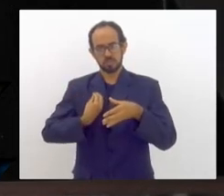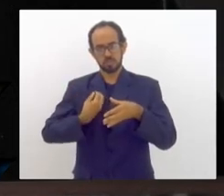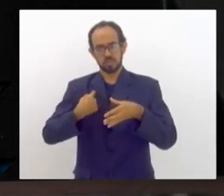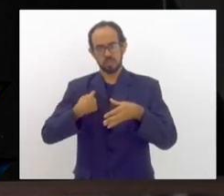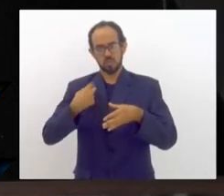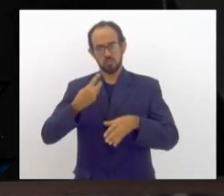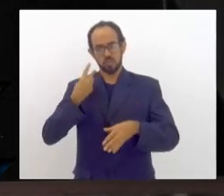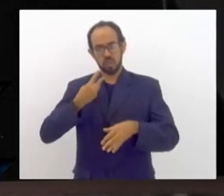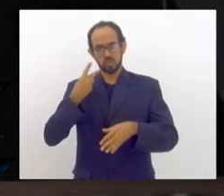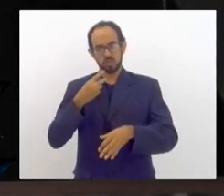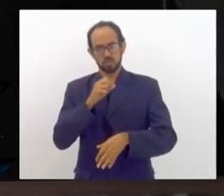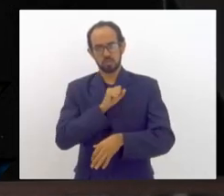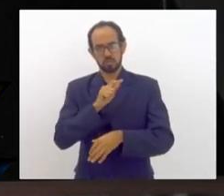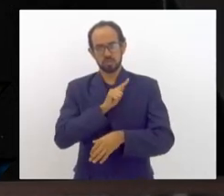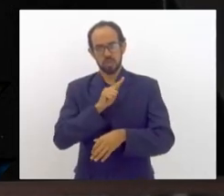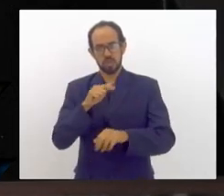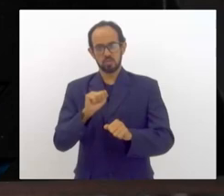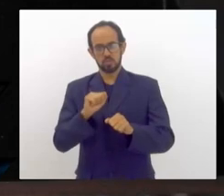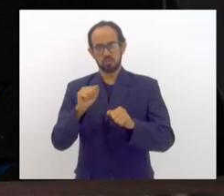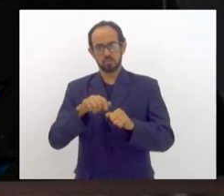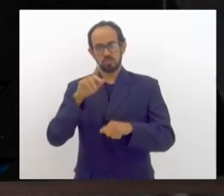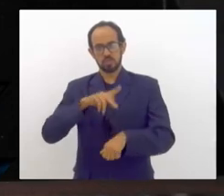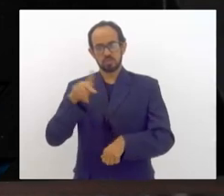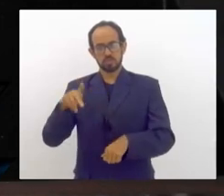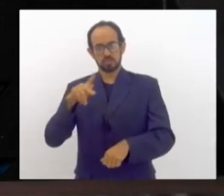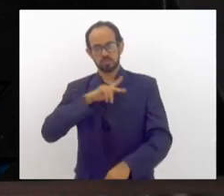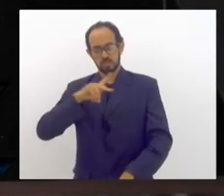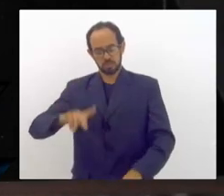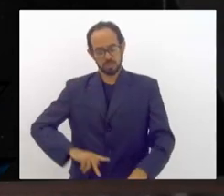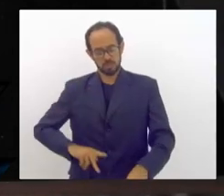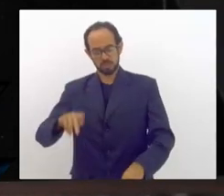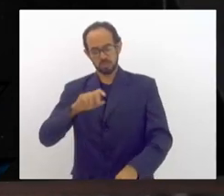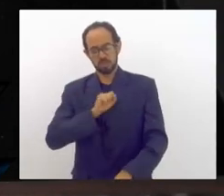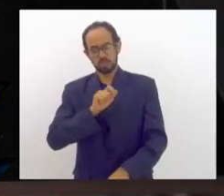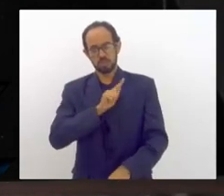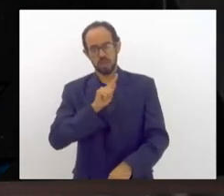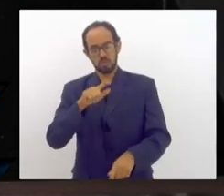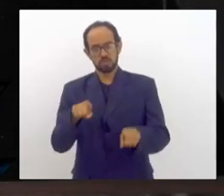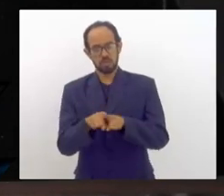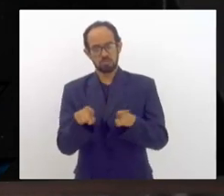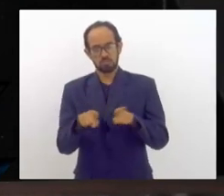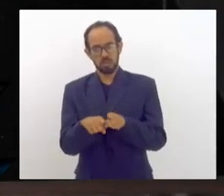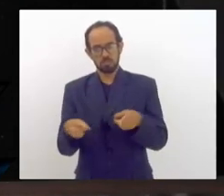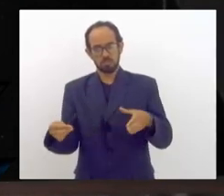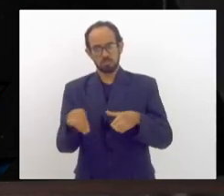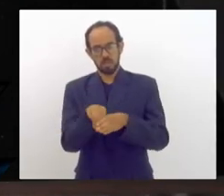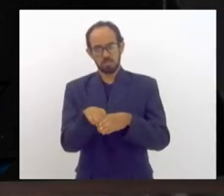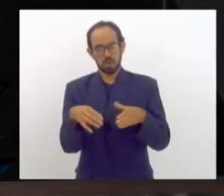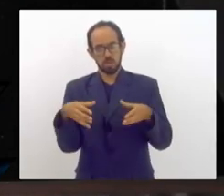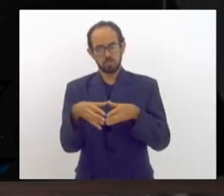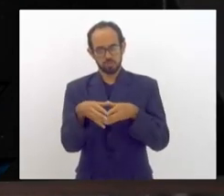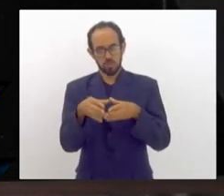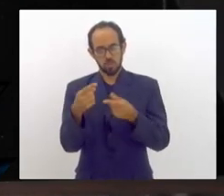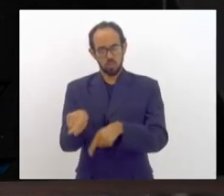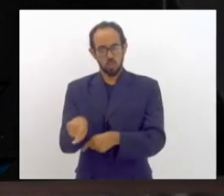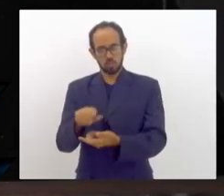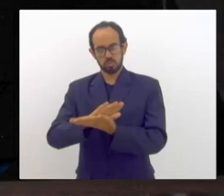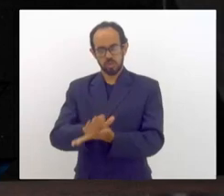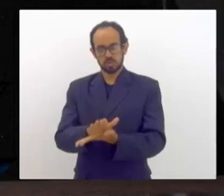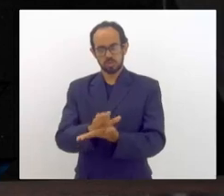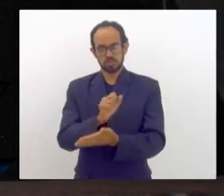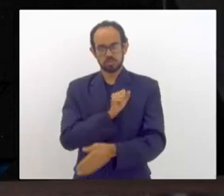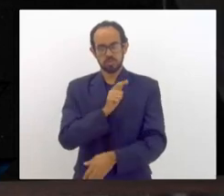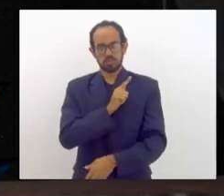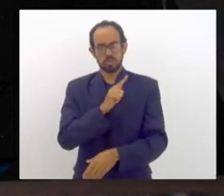né, presidente da Comissão de Direitos Humanos daquela casa, da Câmara de Vereadores de lá, e membro da Comissão de combate ao racismo na cidade de São Gonçalo,